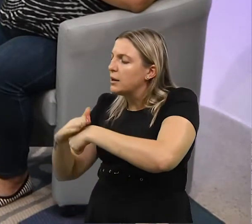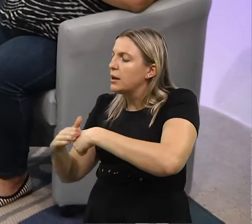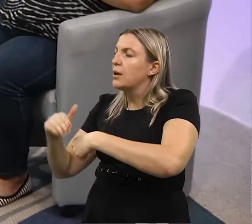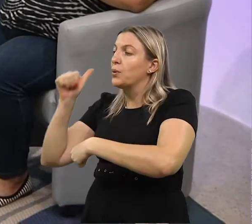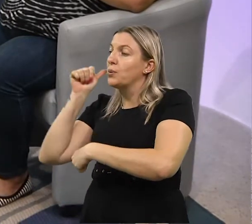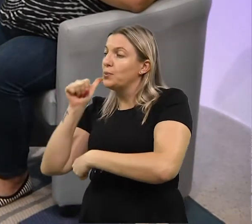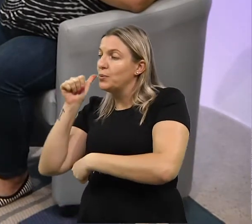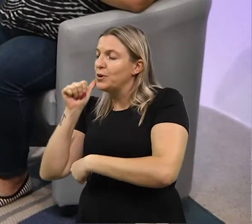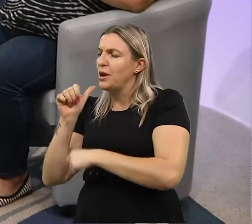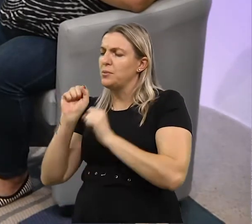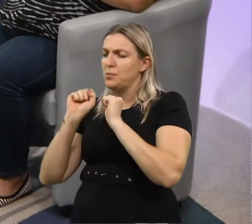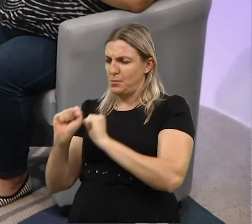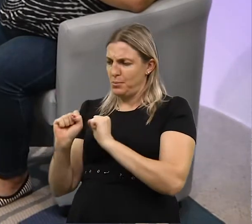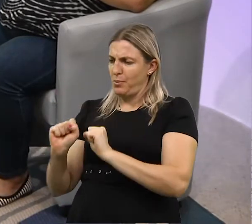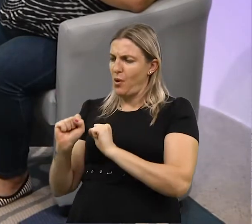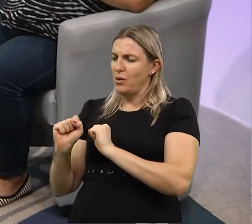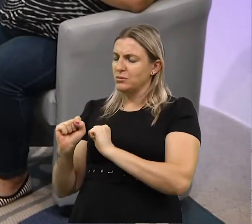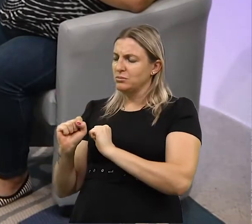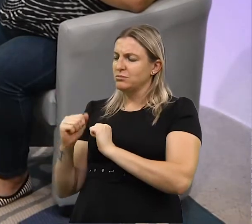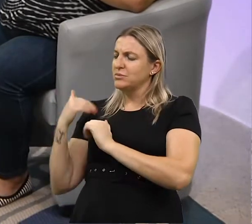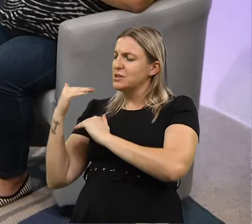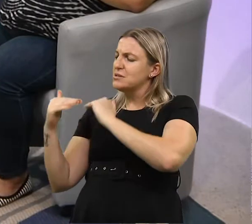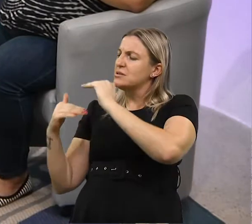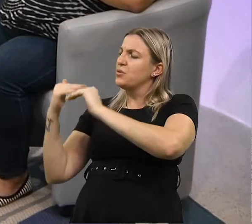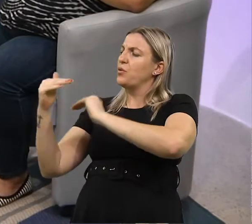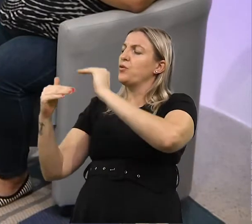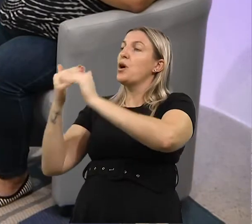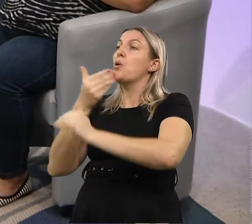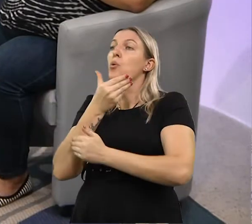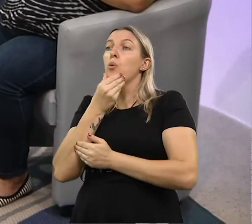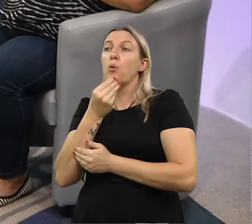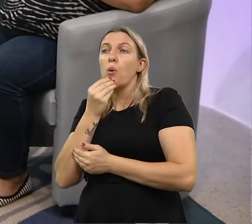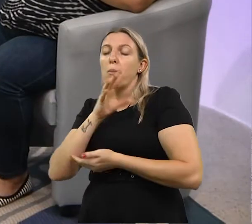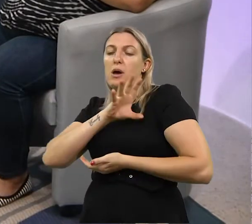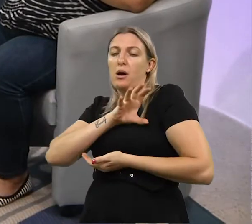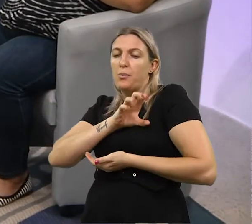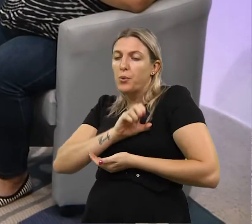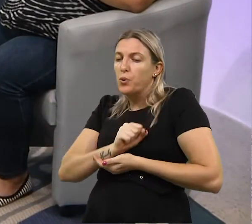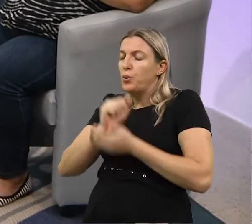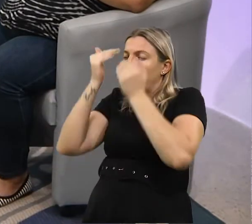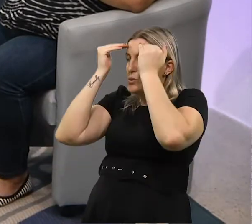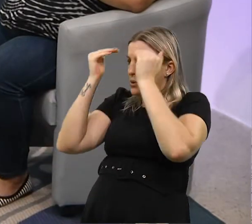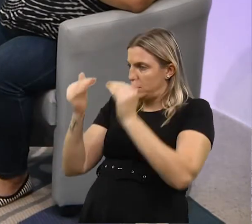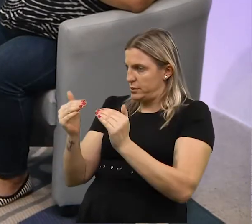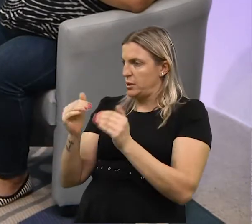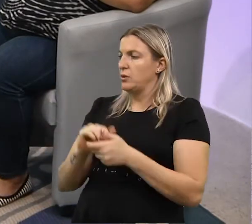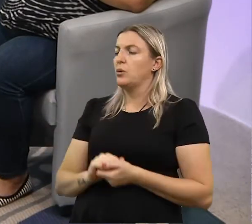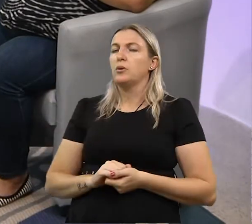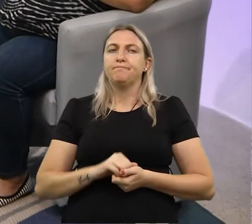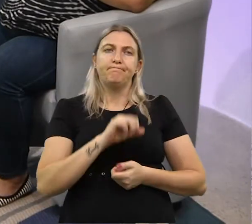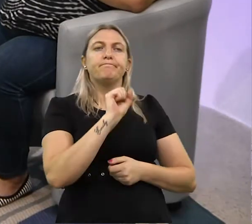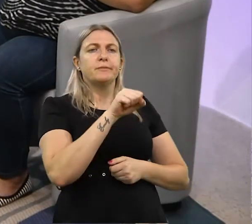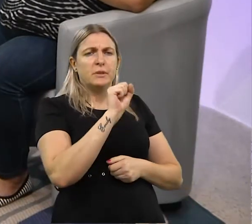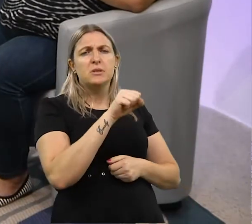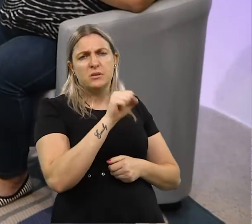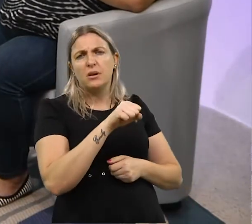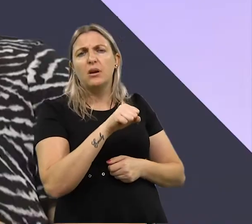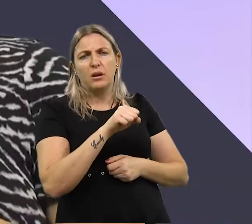isso pode construir um homem mais amoroso ou mais respeitador em relação à